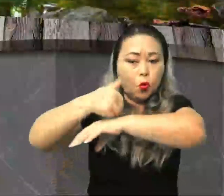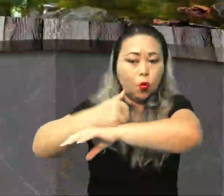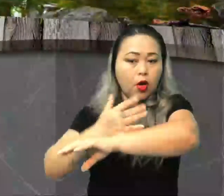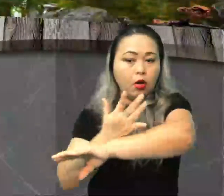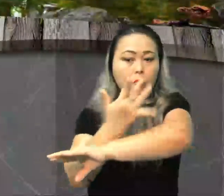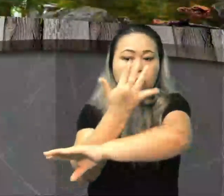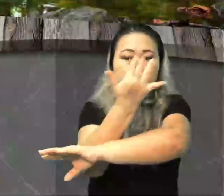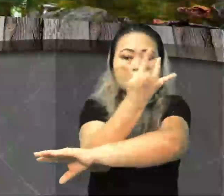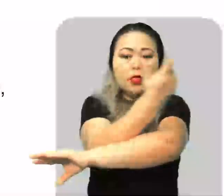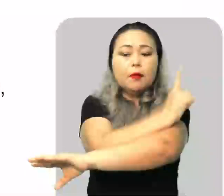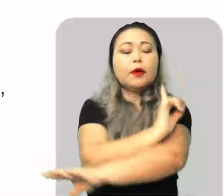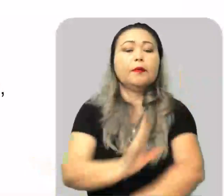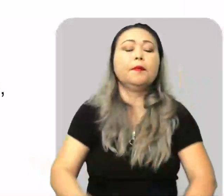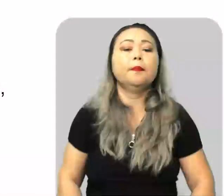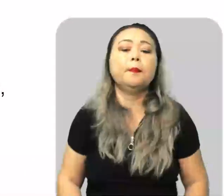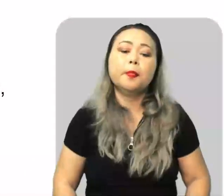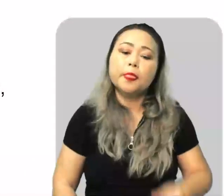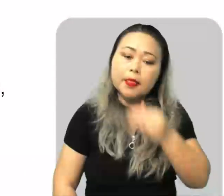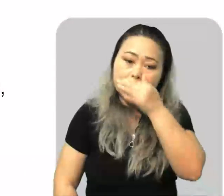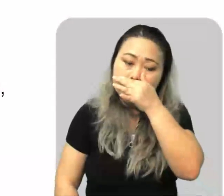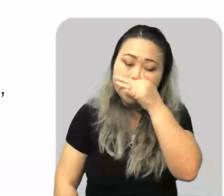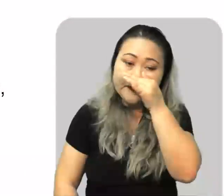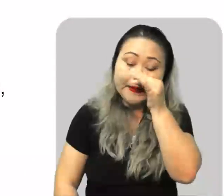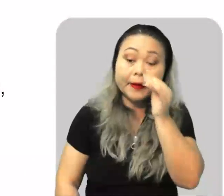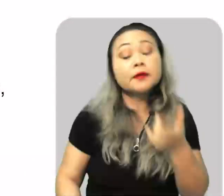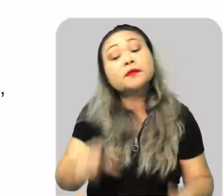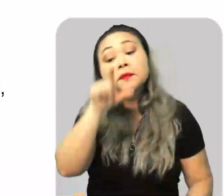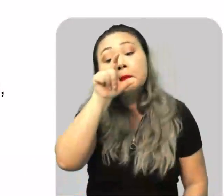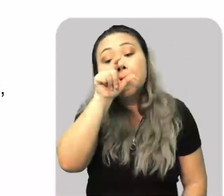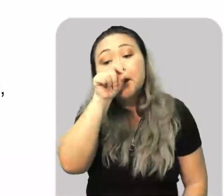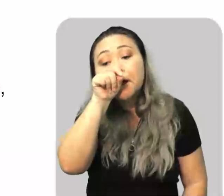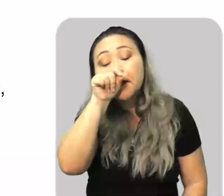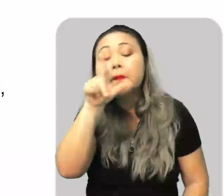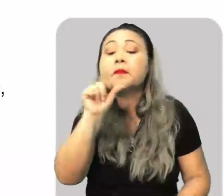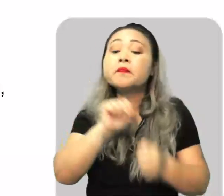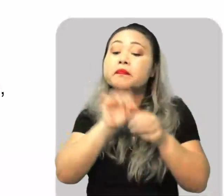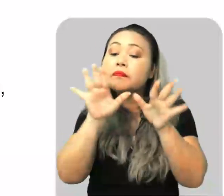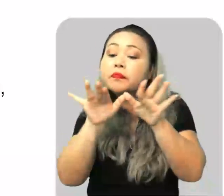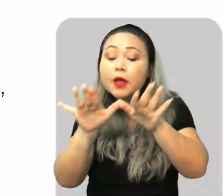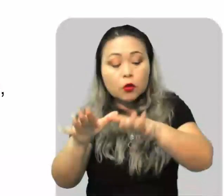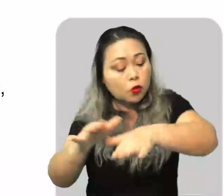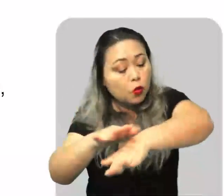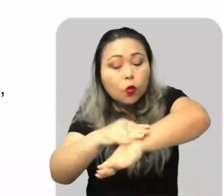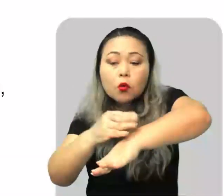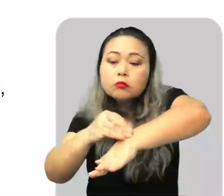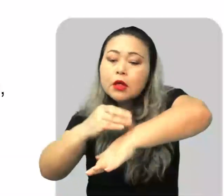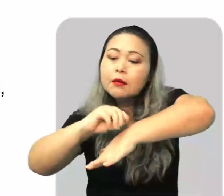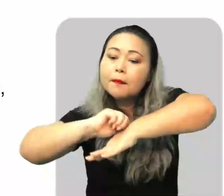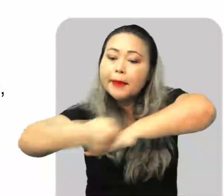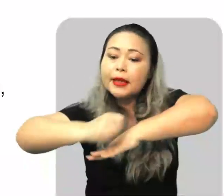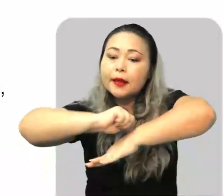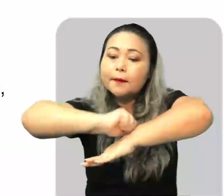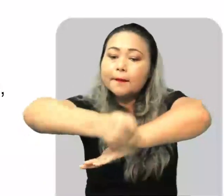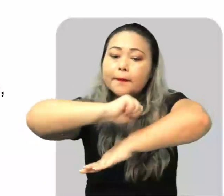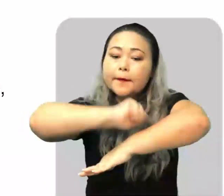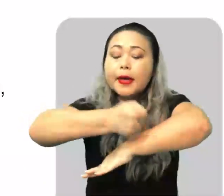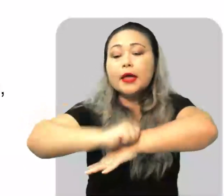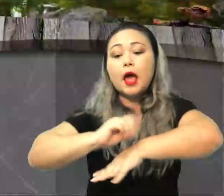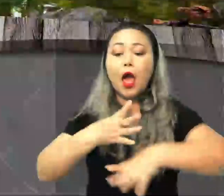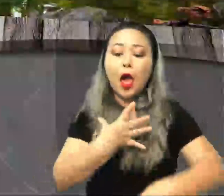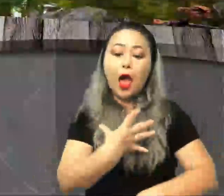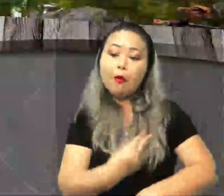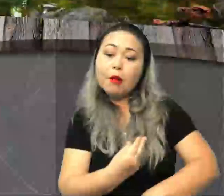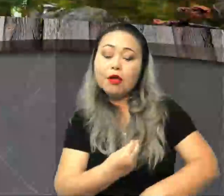bom? Seguindo lá. As aves têm o corpo coberto por penas e os mamíferos por pelos. Então, a gente tem